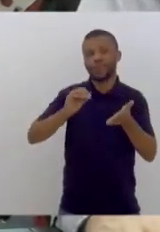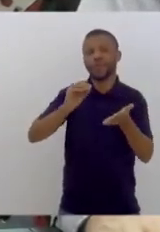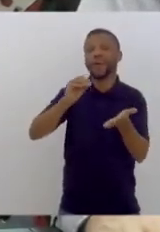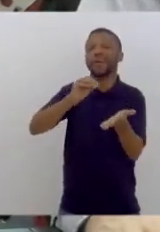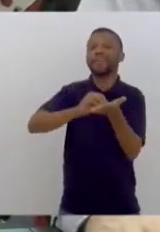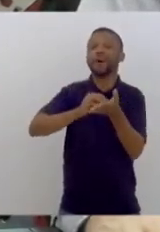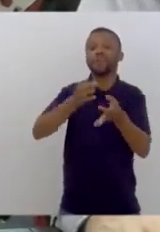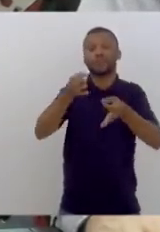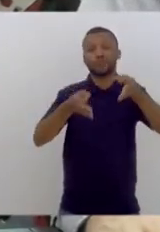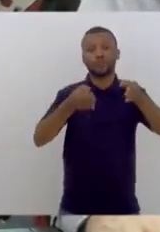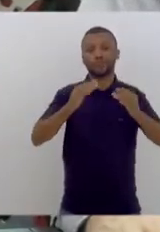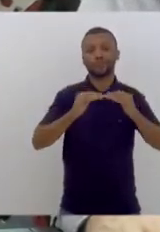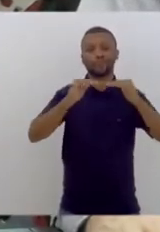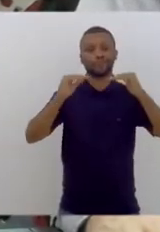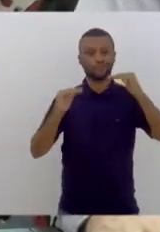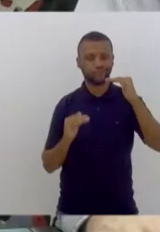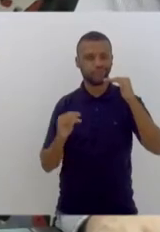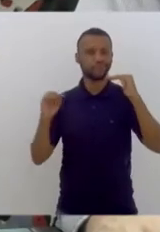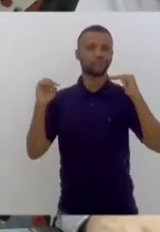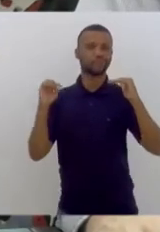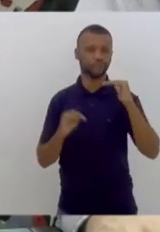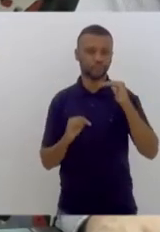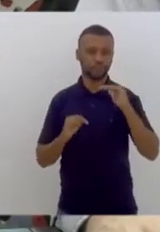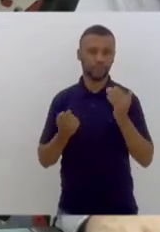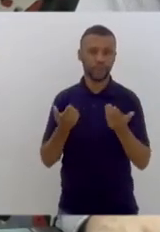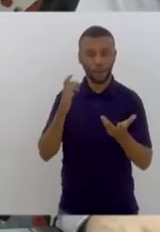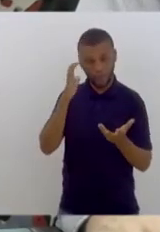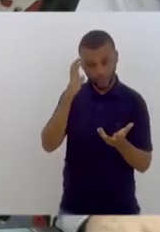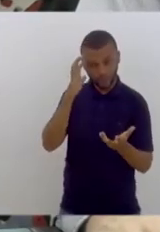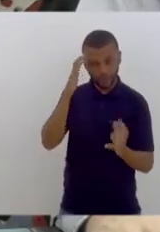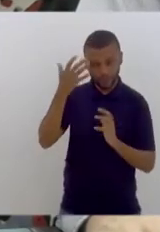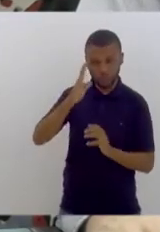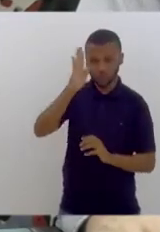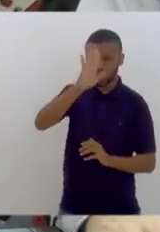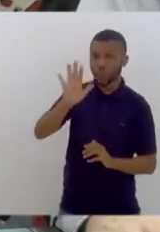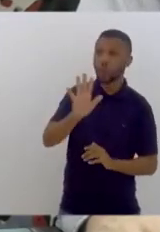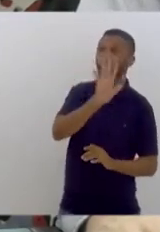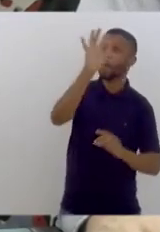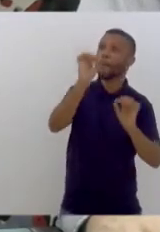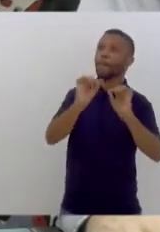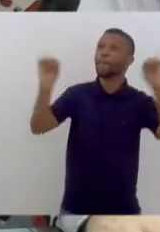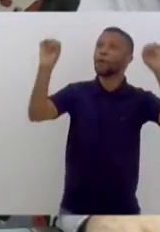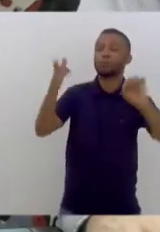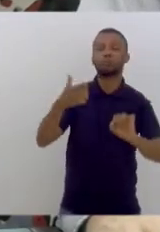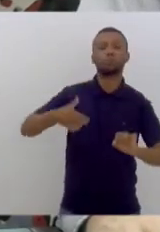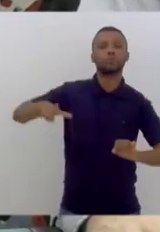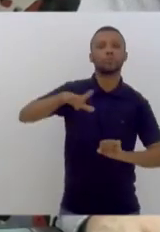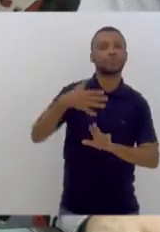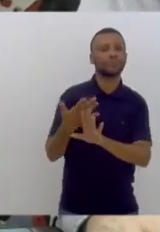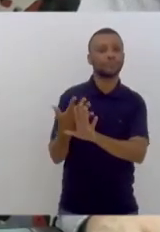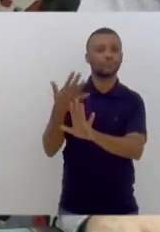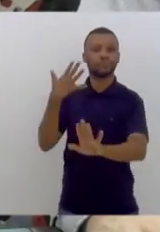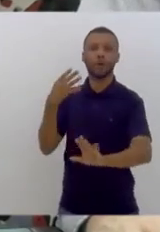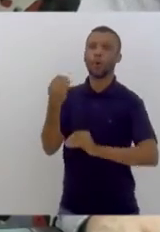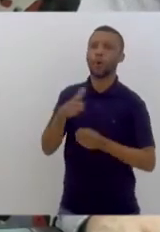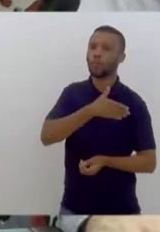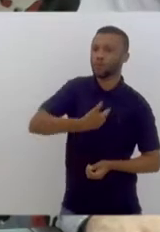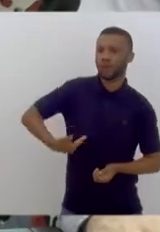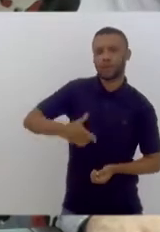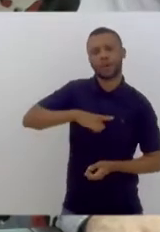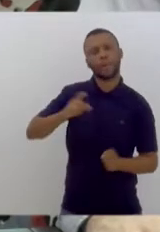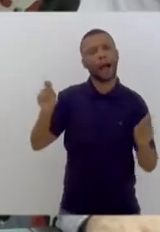é um fato inusitado no Brasil inteiro, isso não se tinha. E quanto que o Estado teria uma certa capacidade de, até